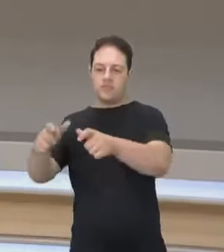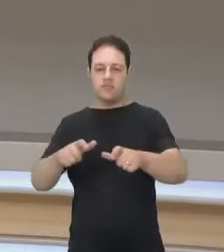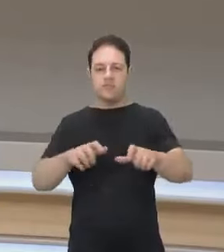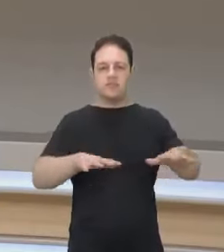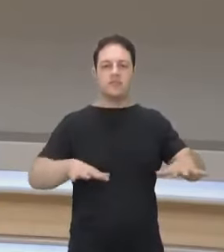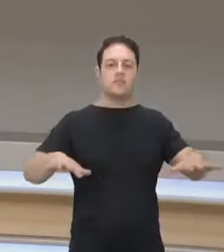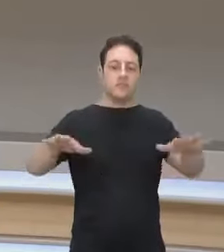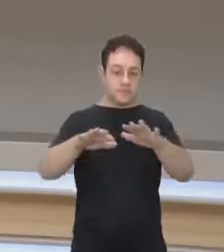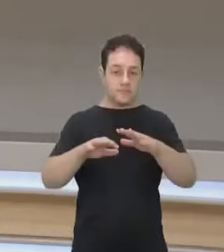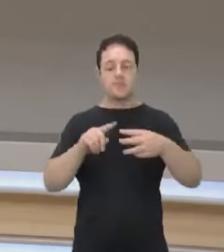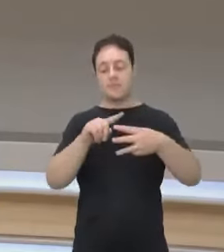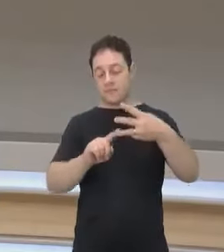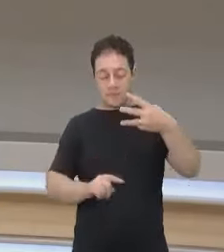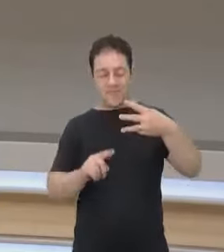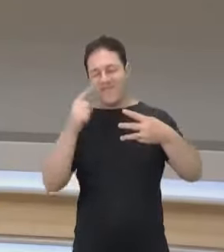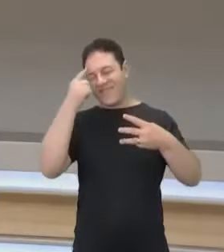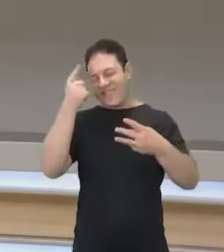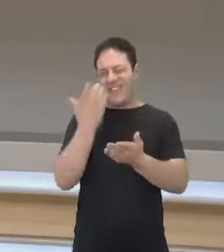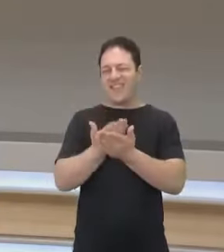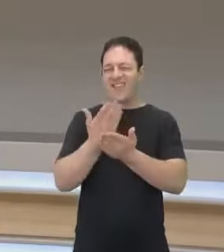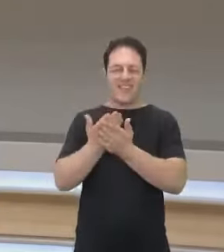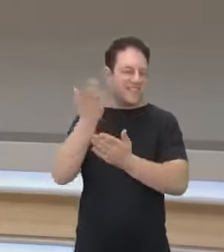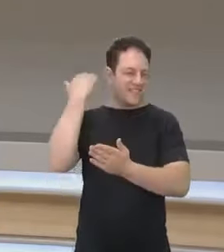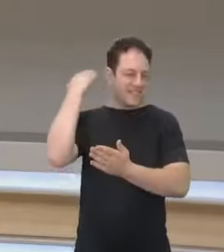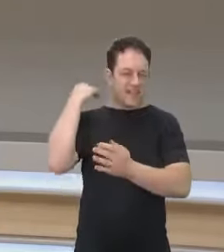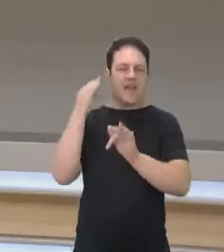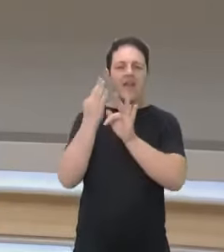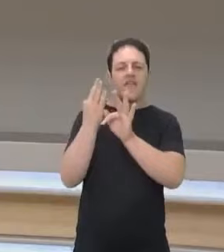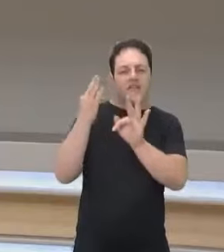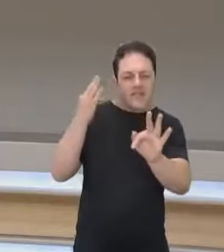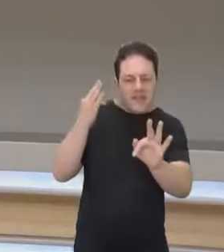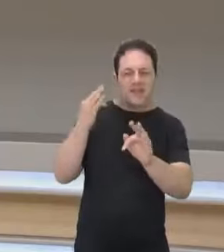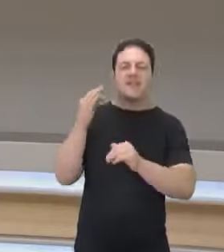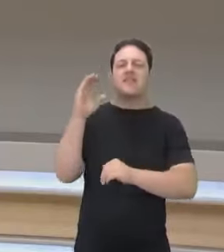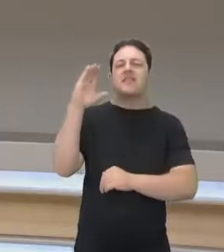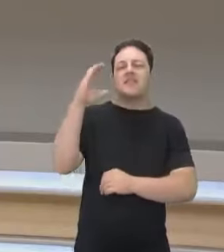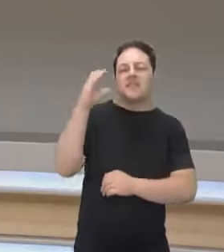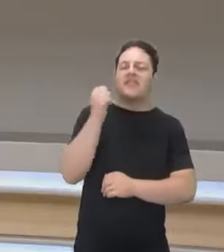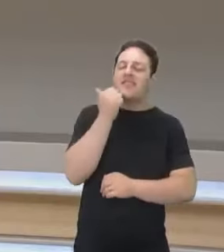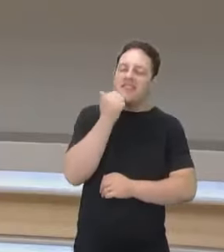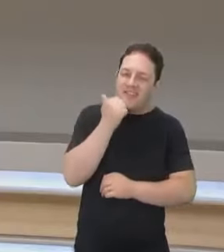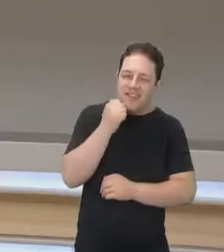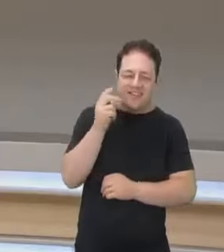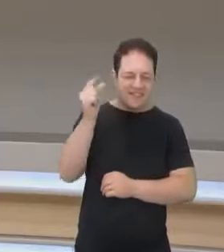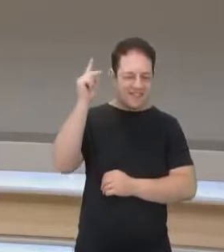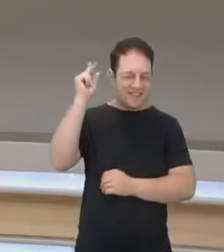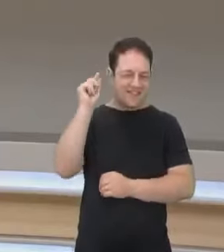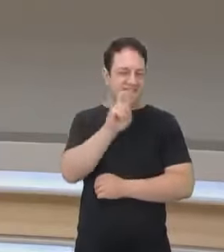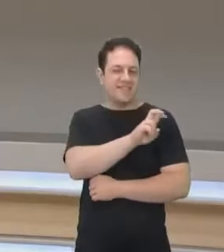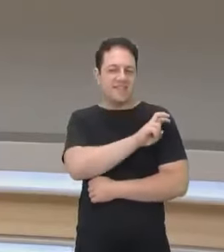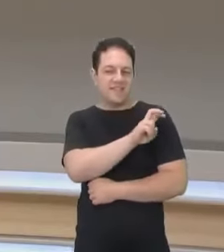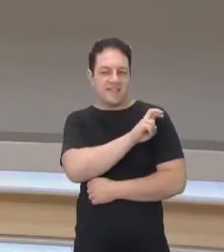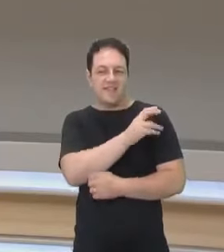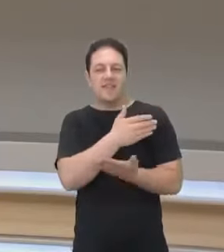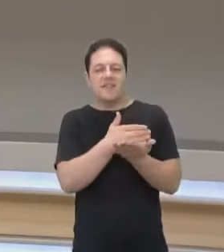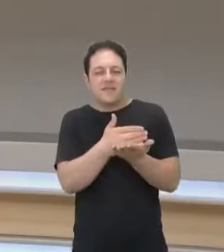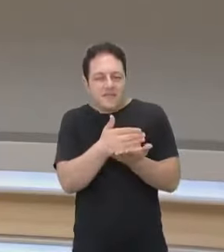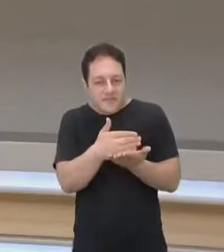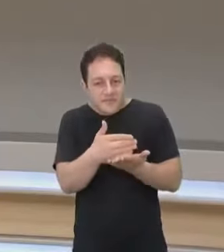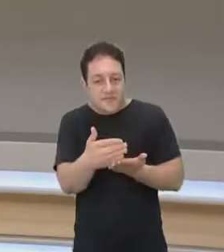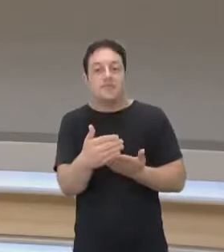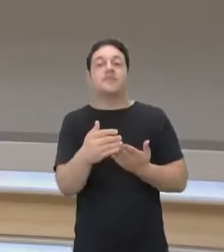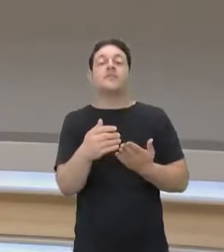Né? E lembrando daquela aula de física, nem era física, de ciências, lá na quinta série, né? Lá introdutório,